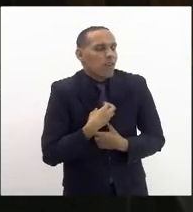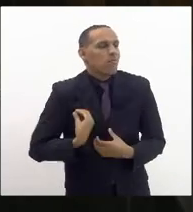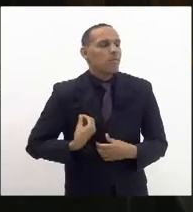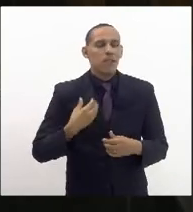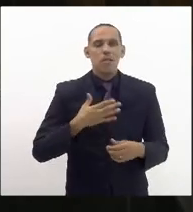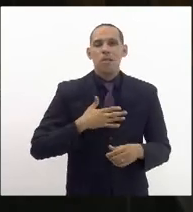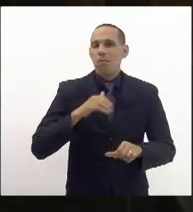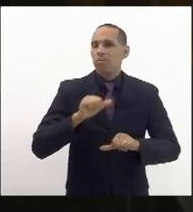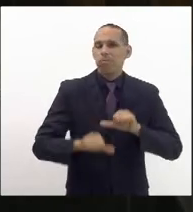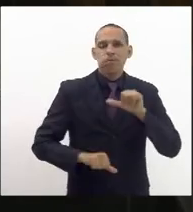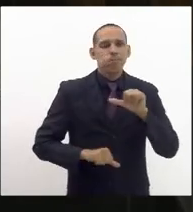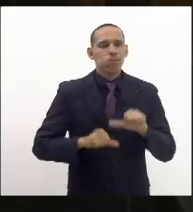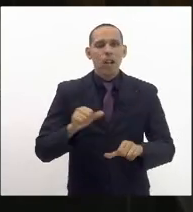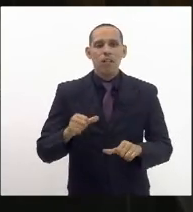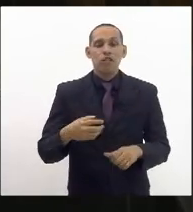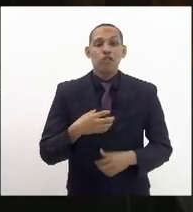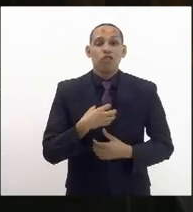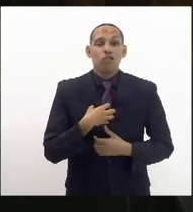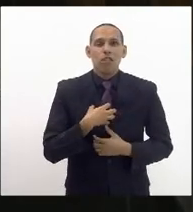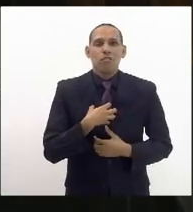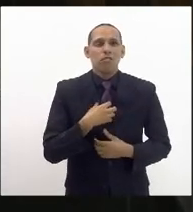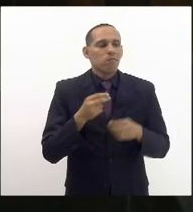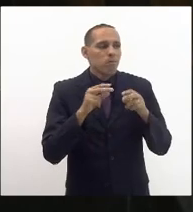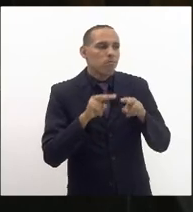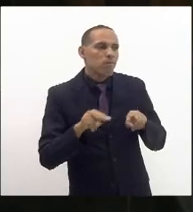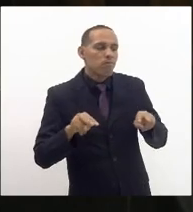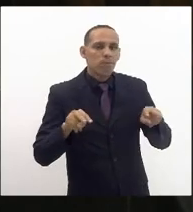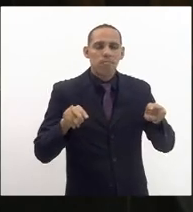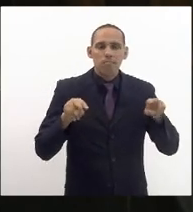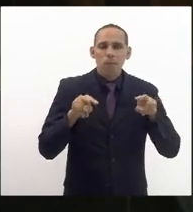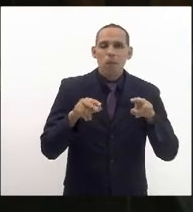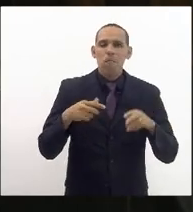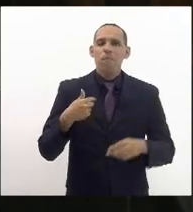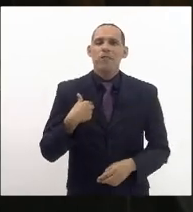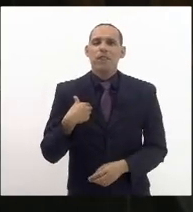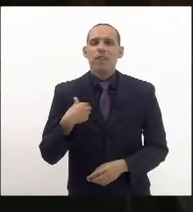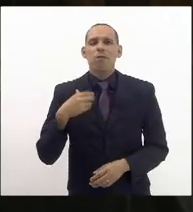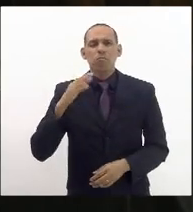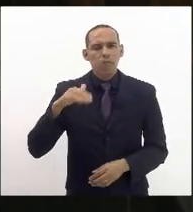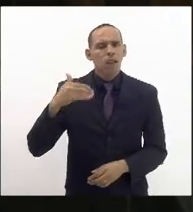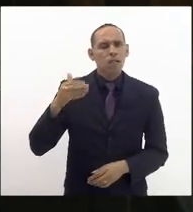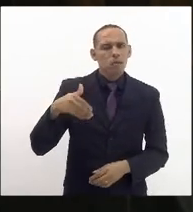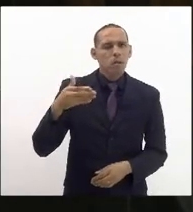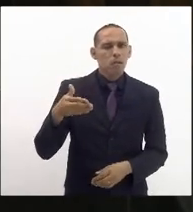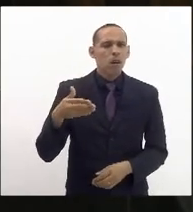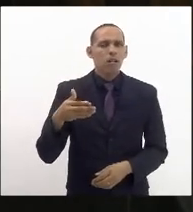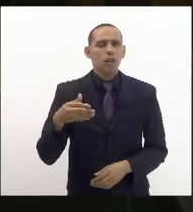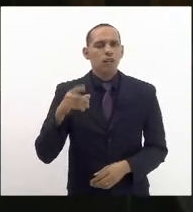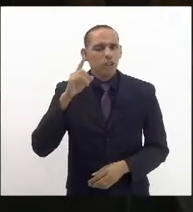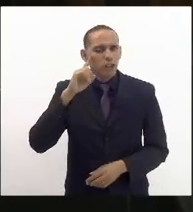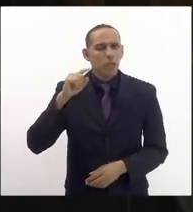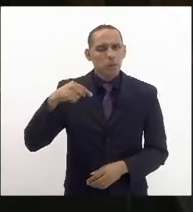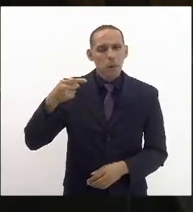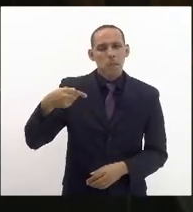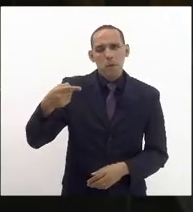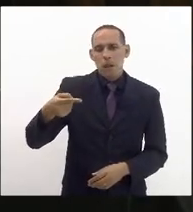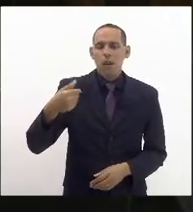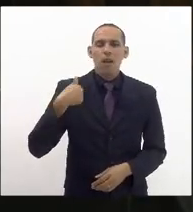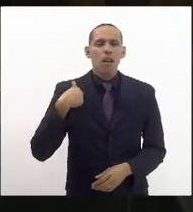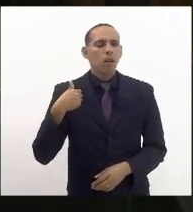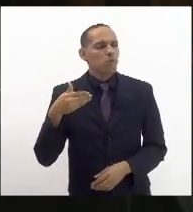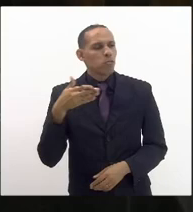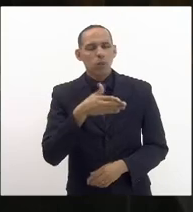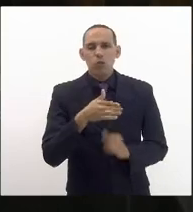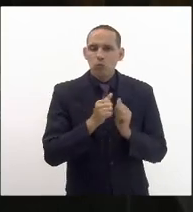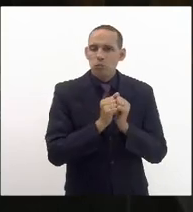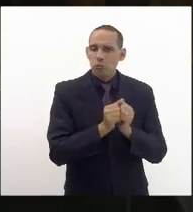vida, a minha forma de enxergar a vida. Eu participei momentos depois ao longo do outro dia e dos outros dias,